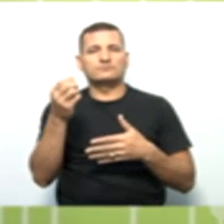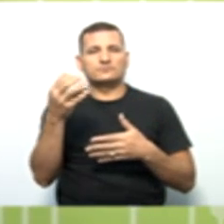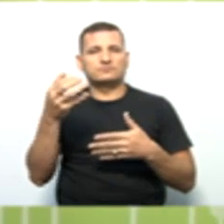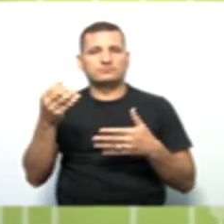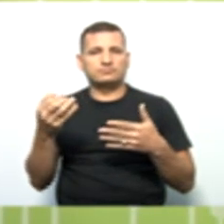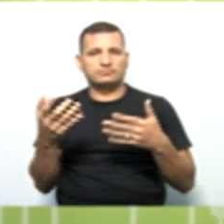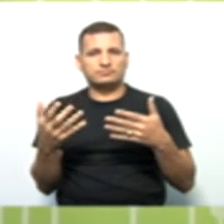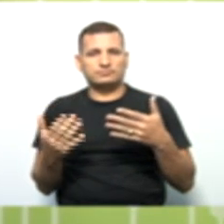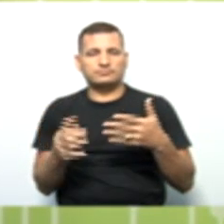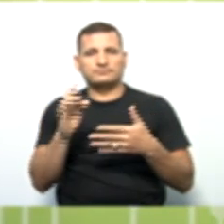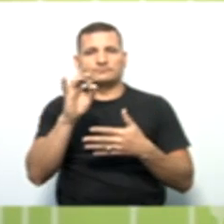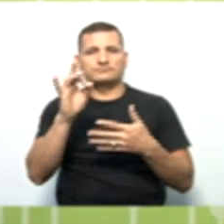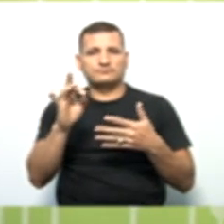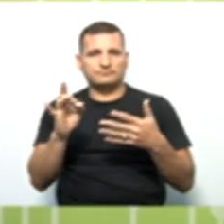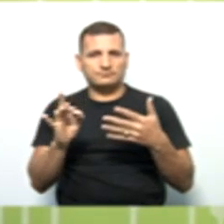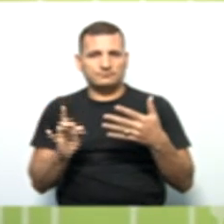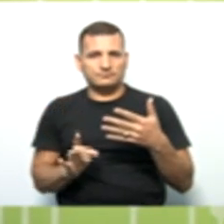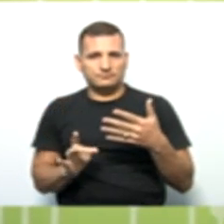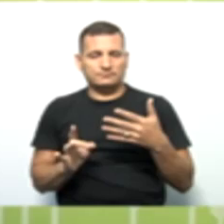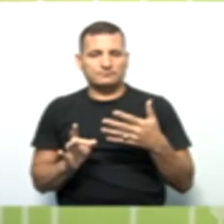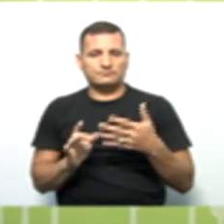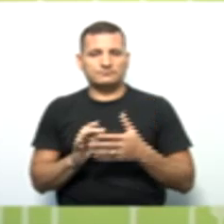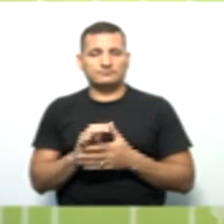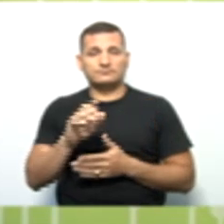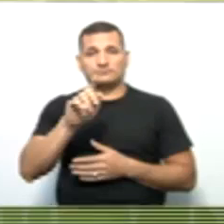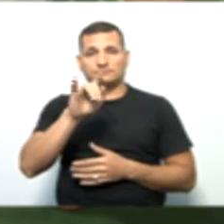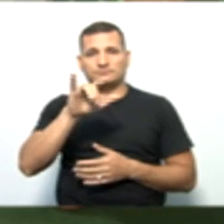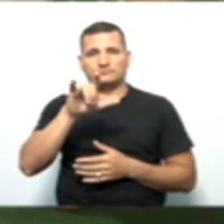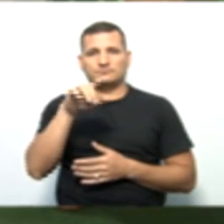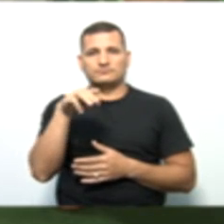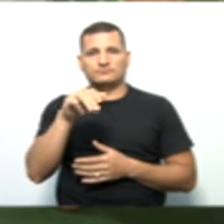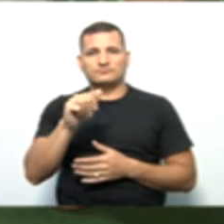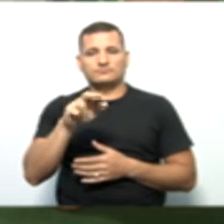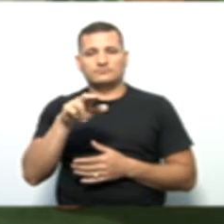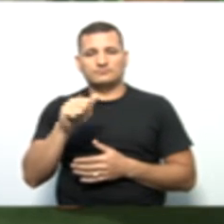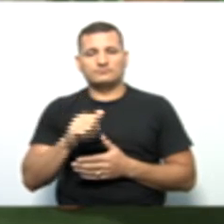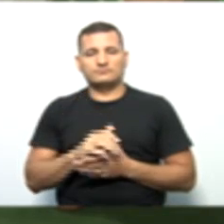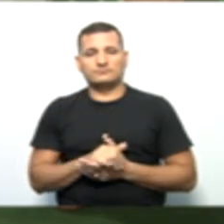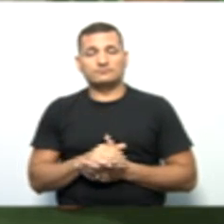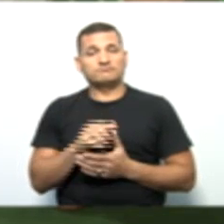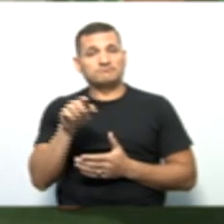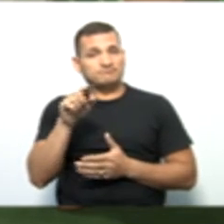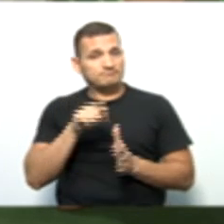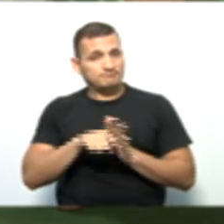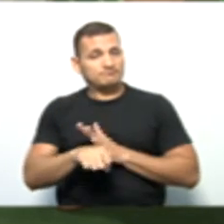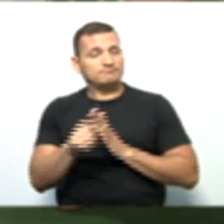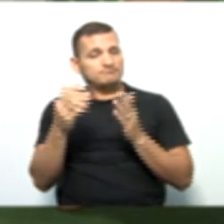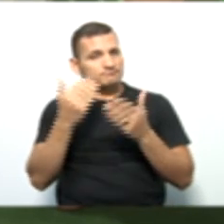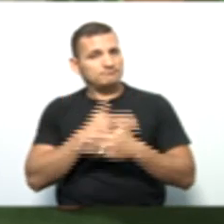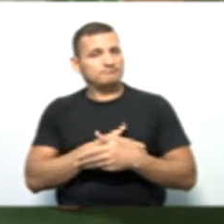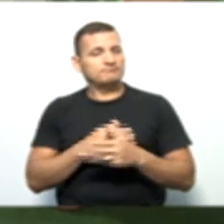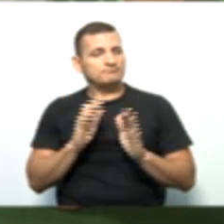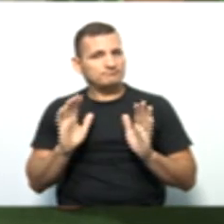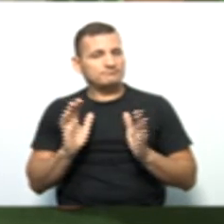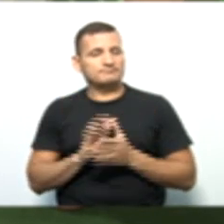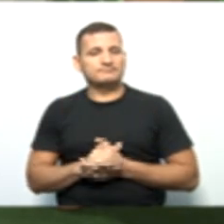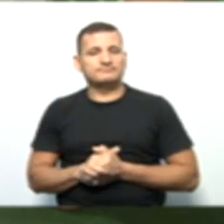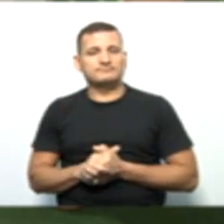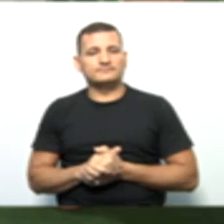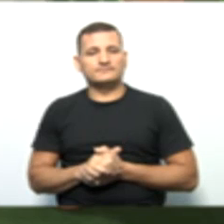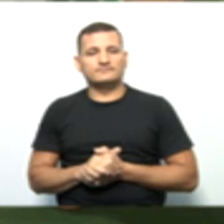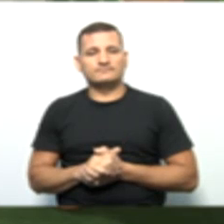que é cada atributo desse aí, não é isso? Acho que isso é uma questão de prova, hein, professor? Gente, olha só, isso aí pode cair na prova